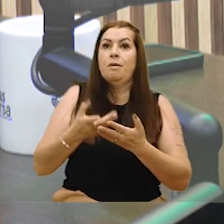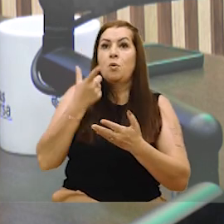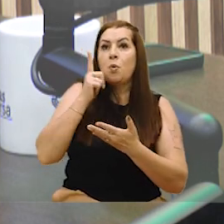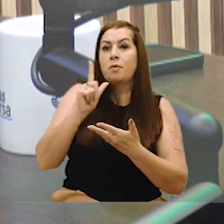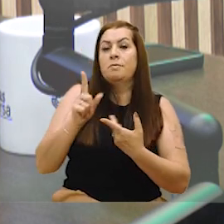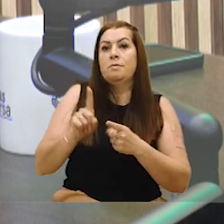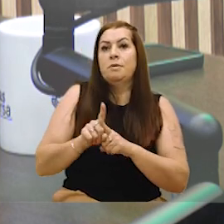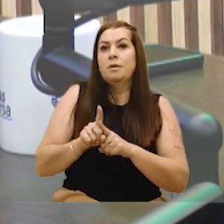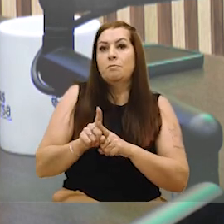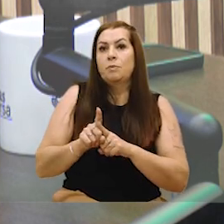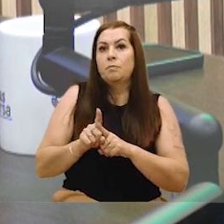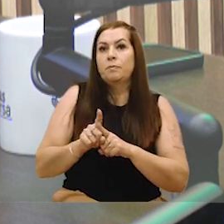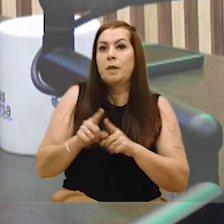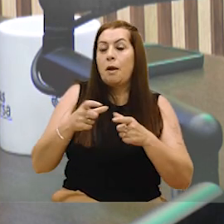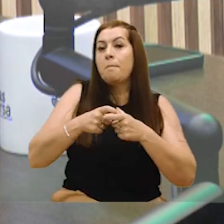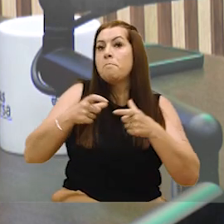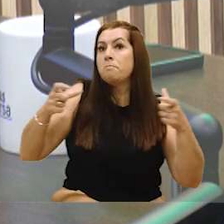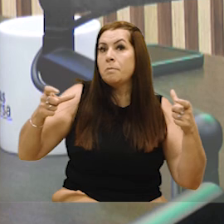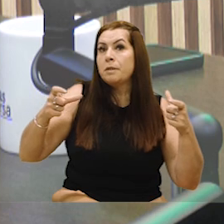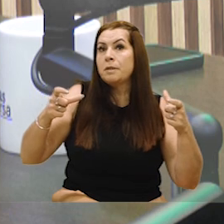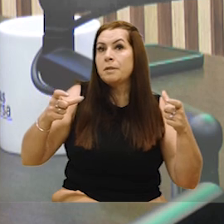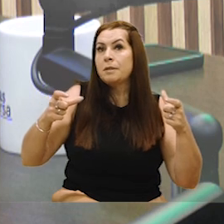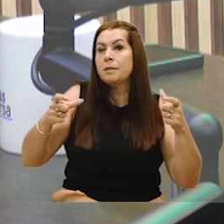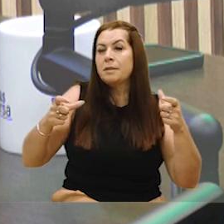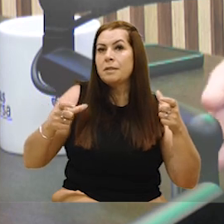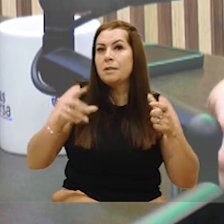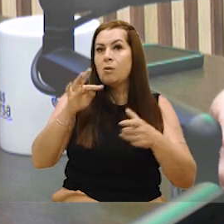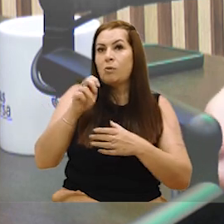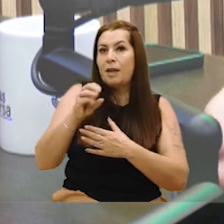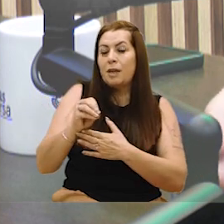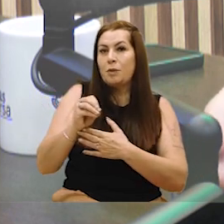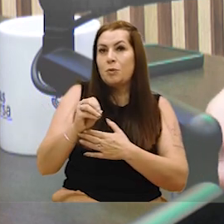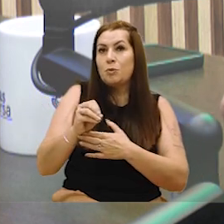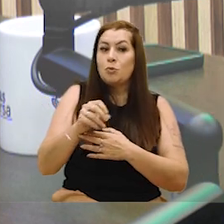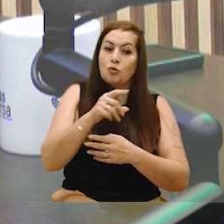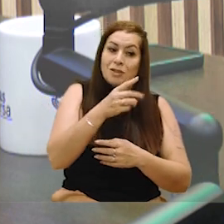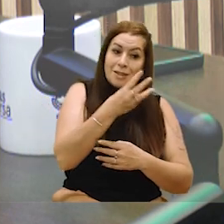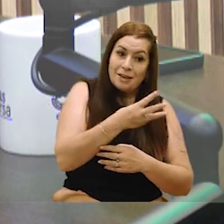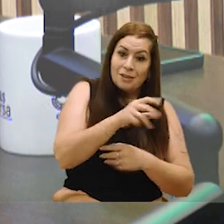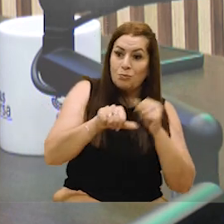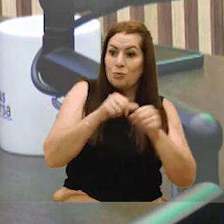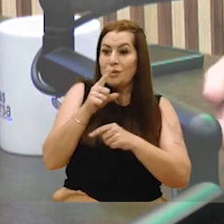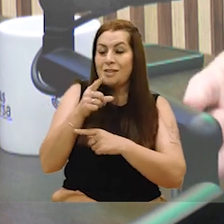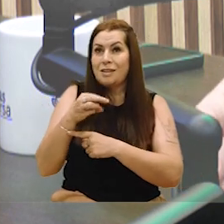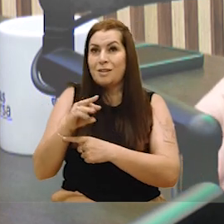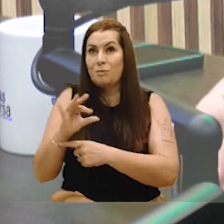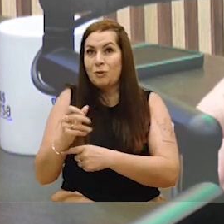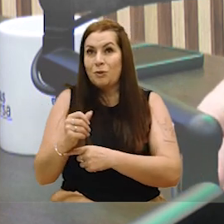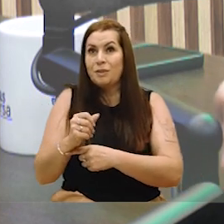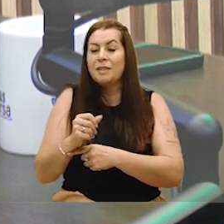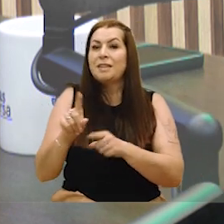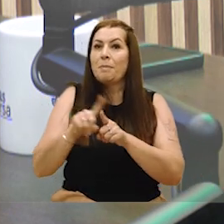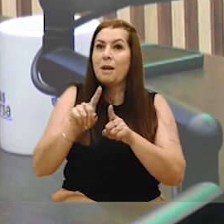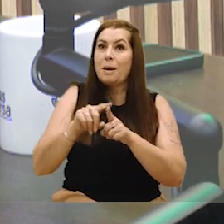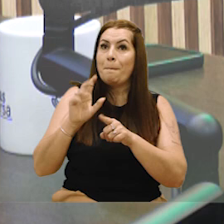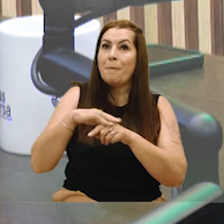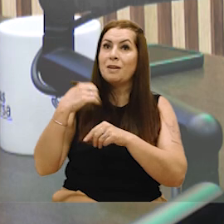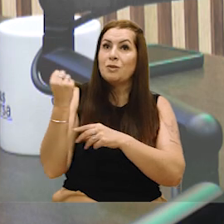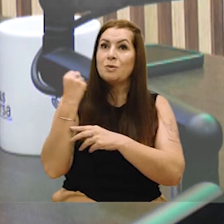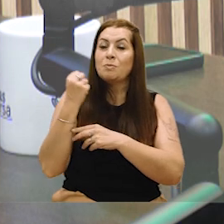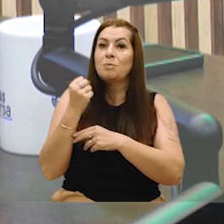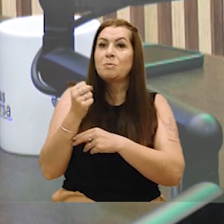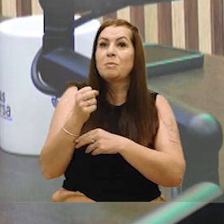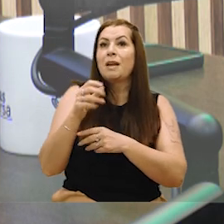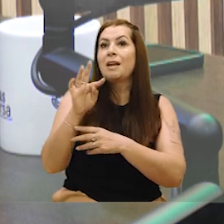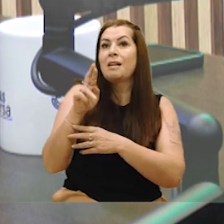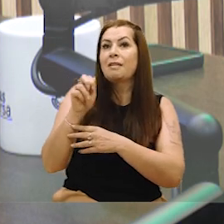conseguimos também ampliar o teto MAC de 3 para 13 milhões, que é o teto de alta e média complexidade para